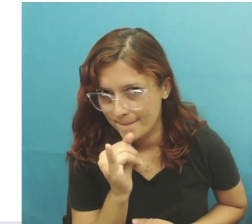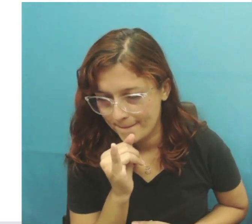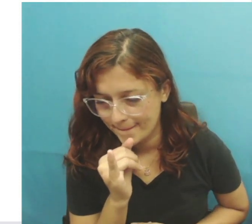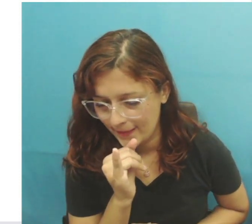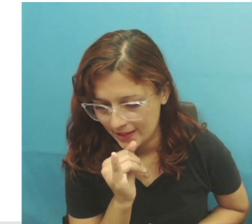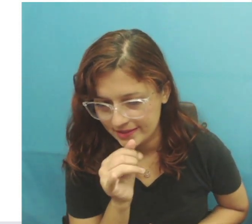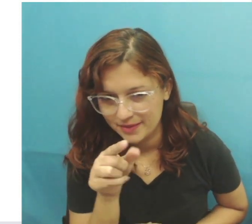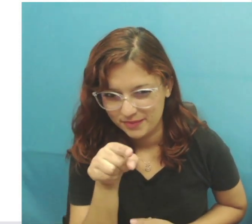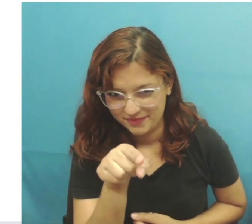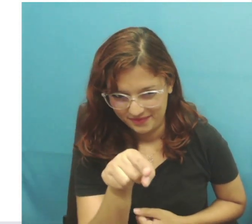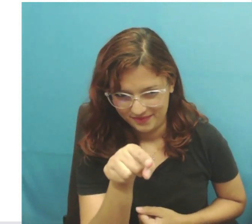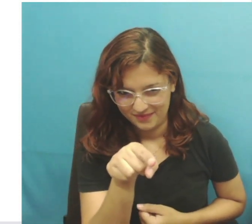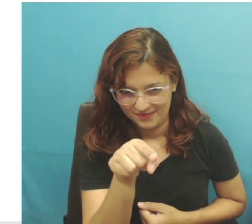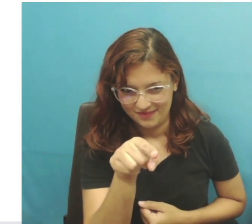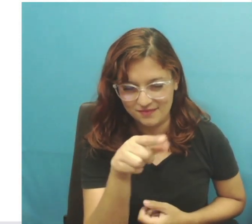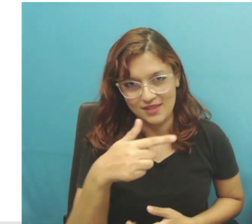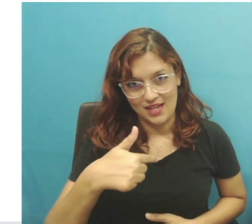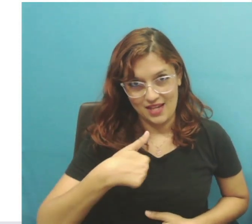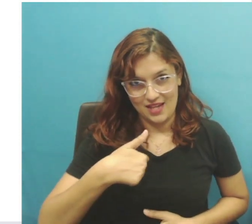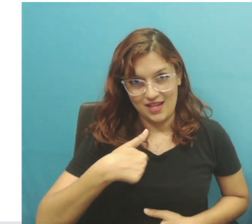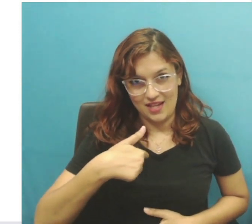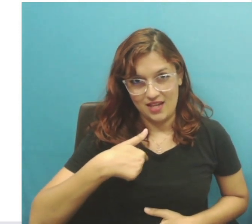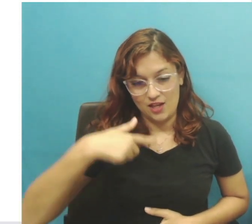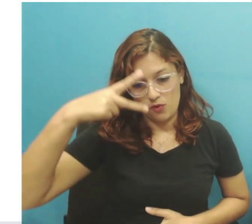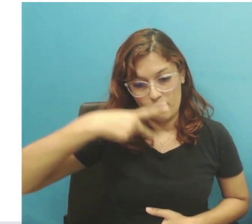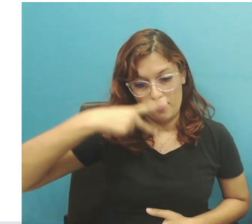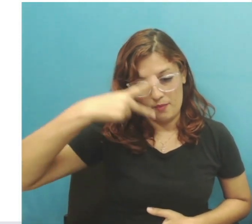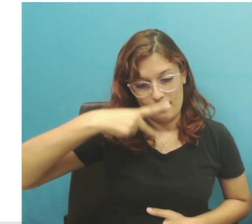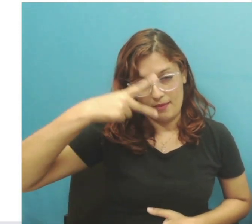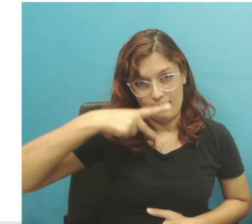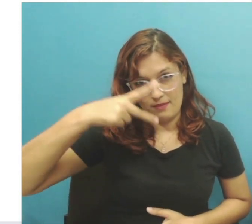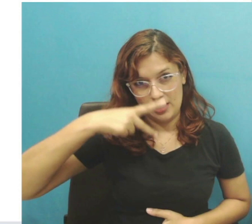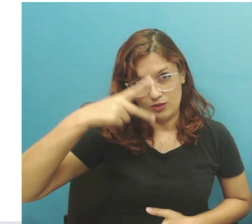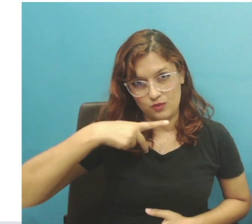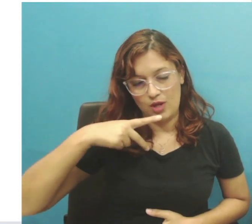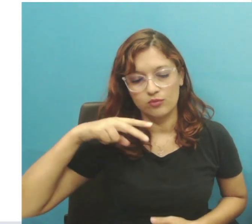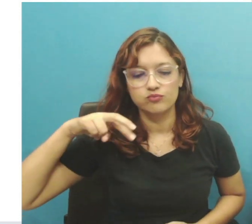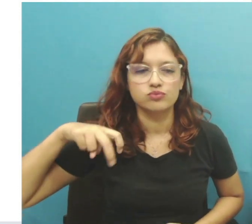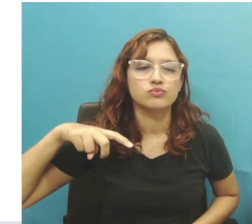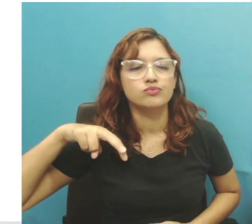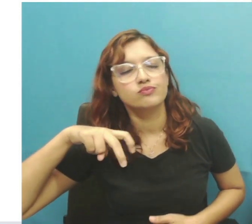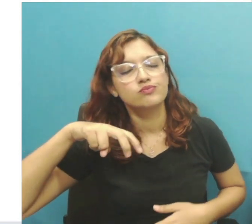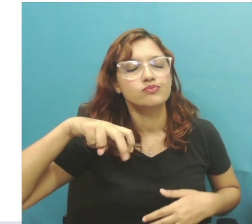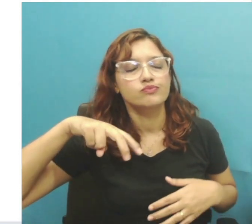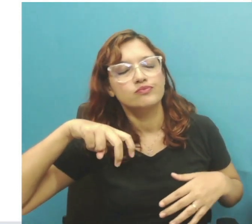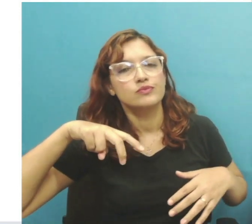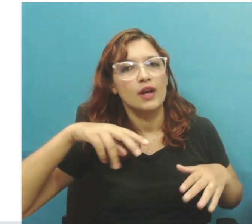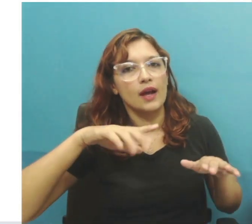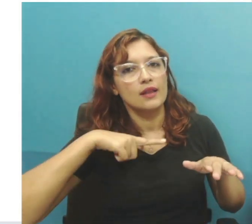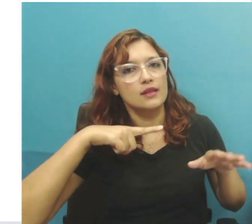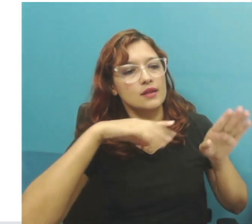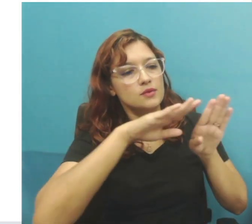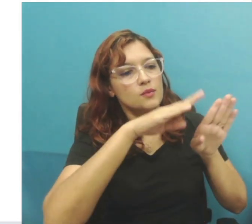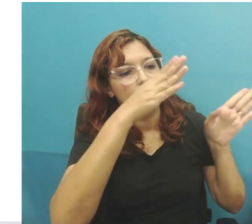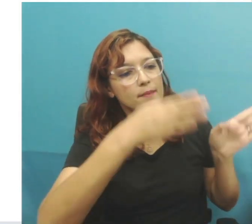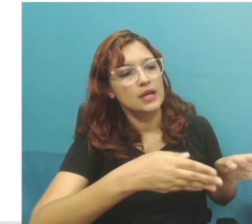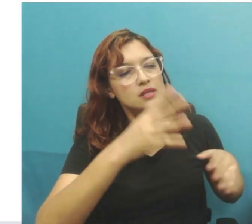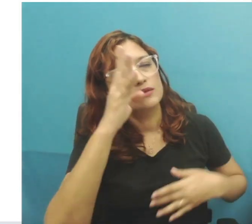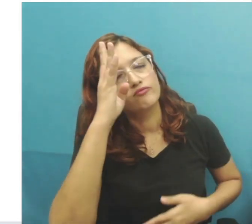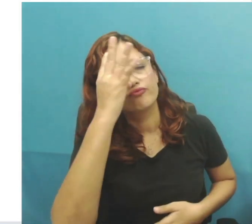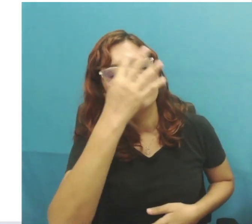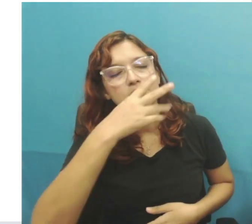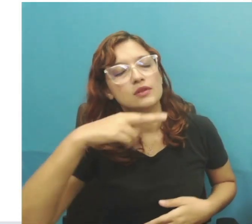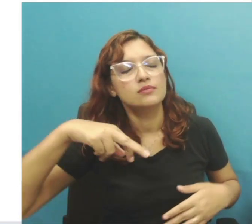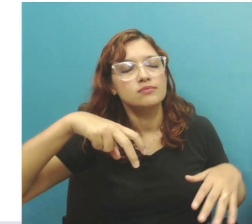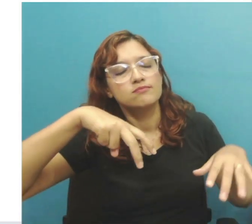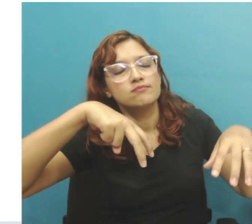Como é que isso acontece? Por exemplo, tá vendo aí o desenho? Eu mesma fui andando,